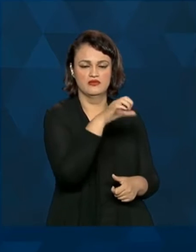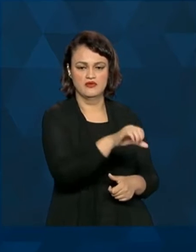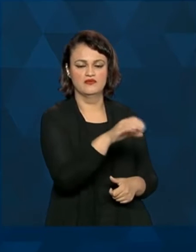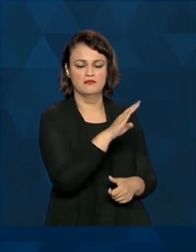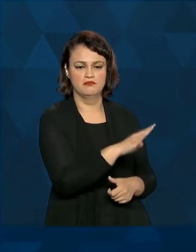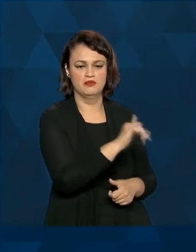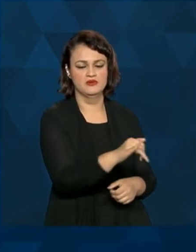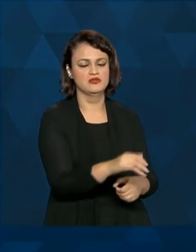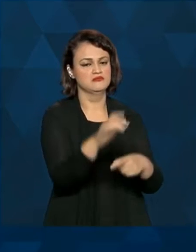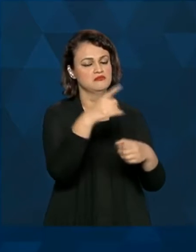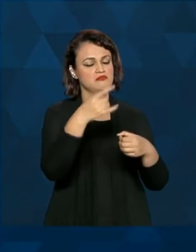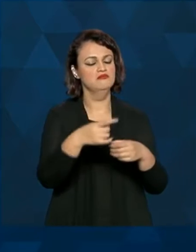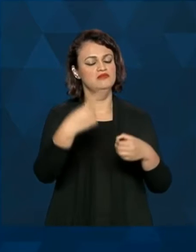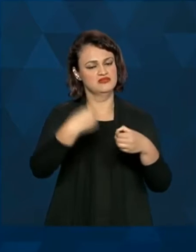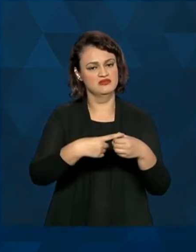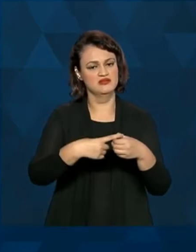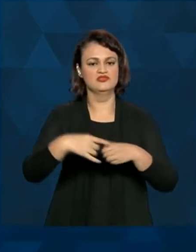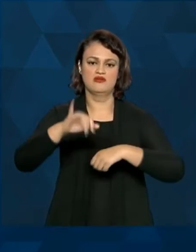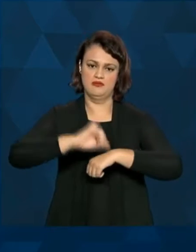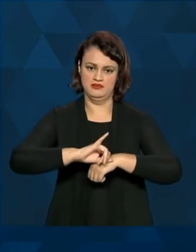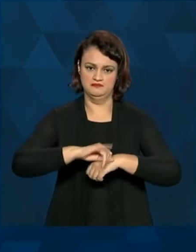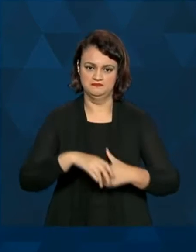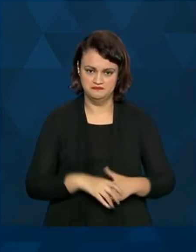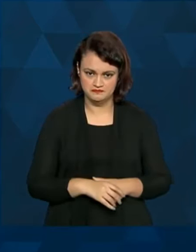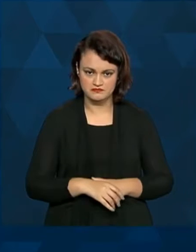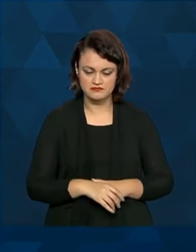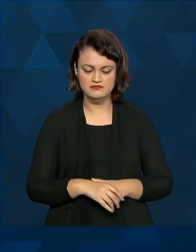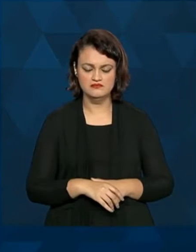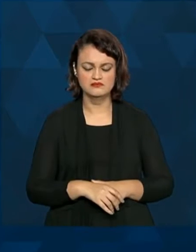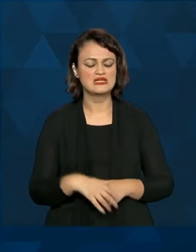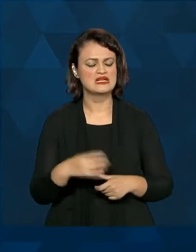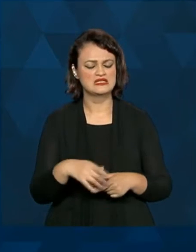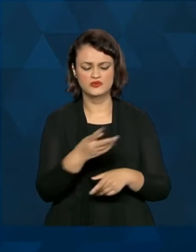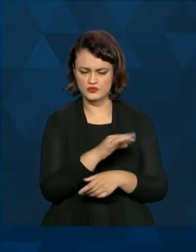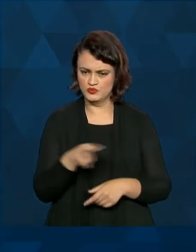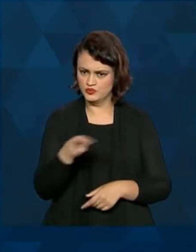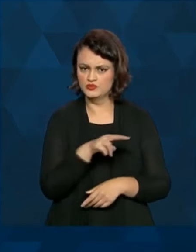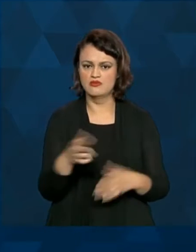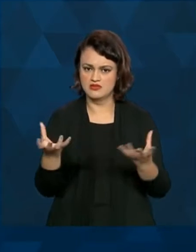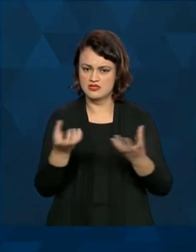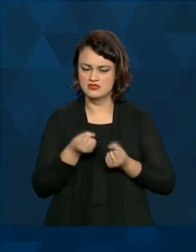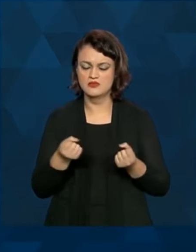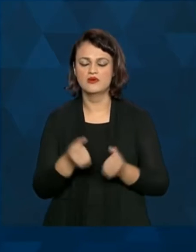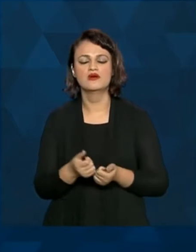Estado e municípios. Além disso, do que foi adquirido por eles, foram